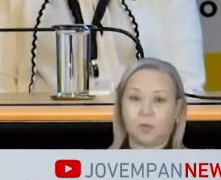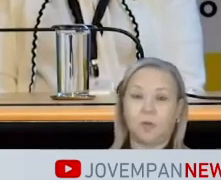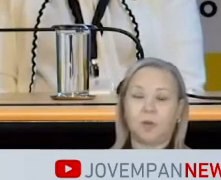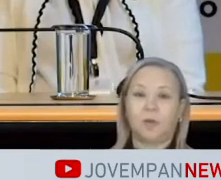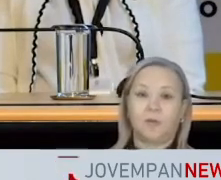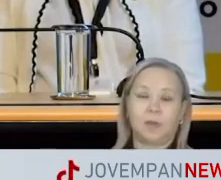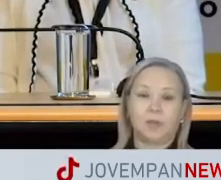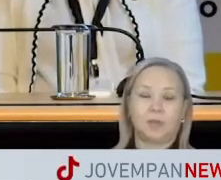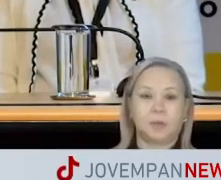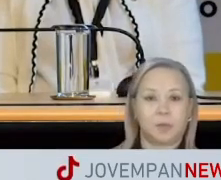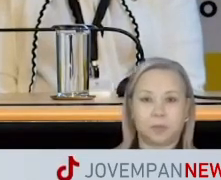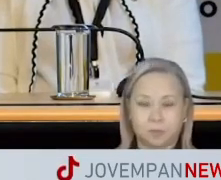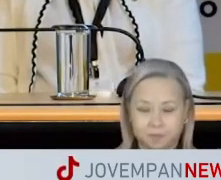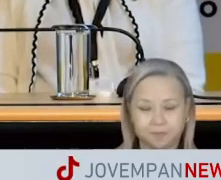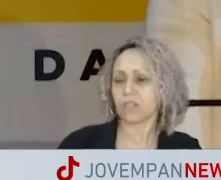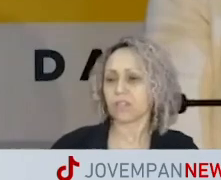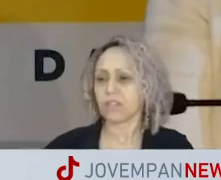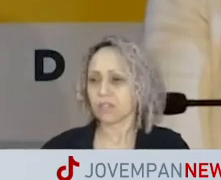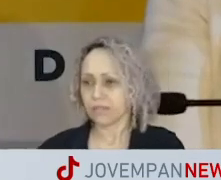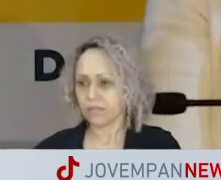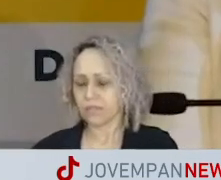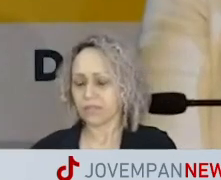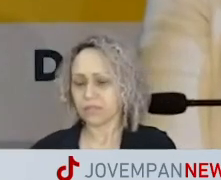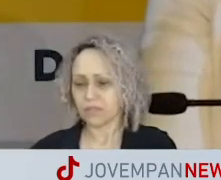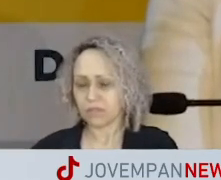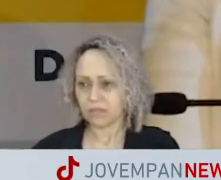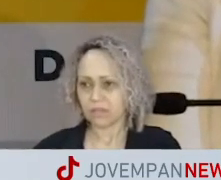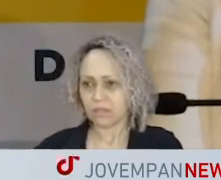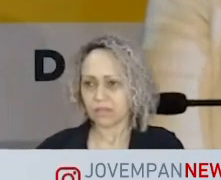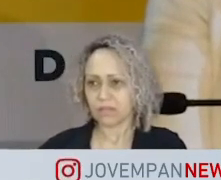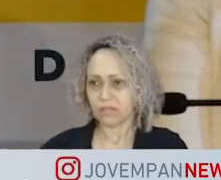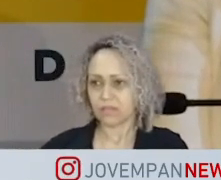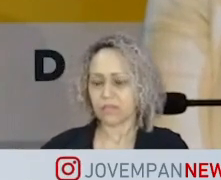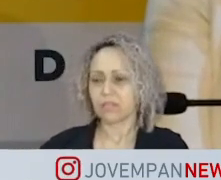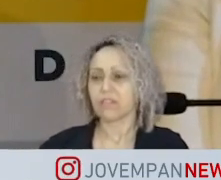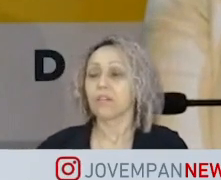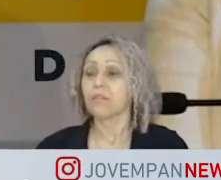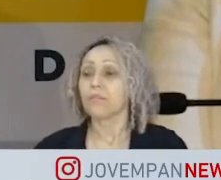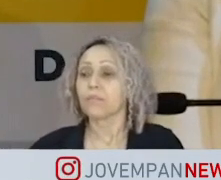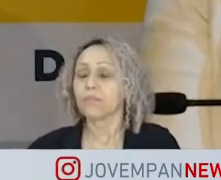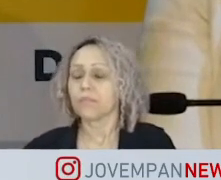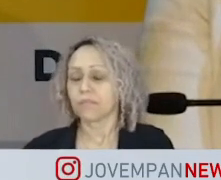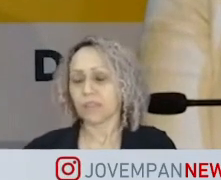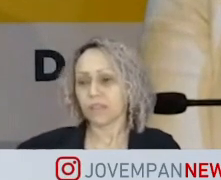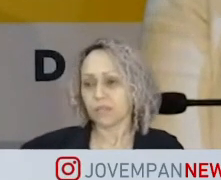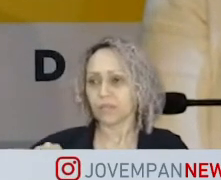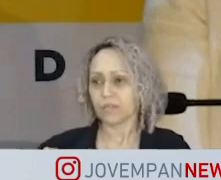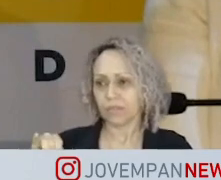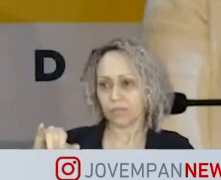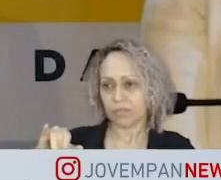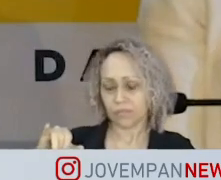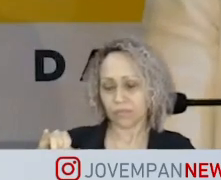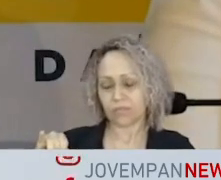longo prazo, que é o grande desafio do país. Segundo o Mercadante, os membros do grupo técnico também defenderam que o futuro governo